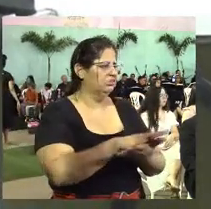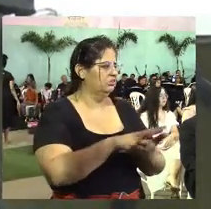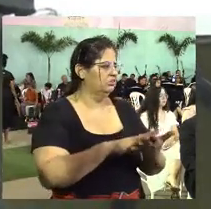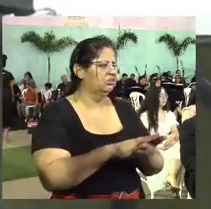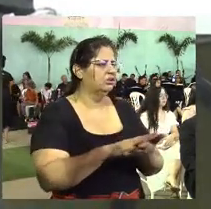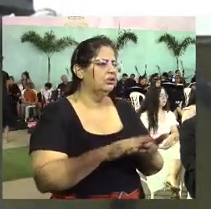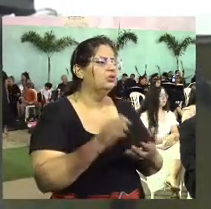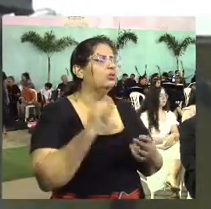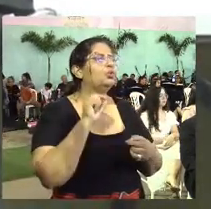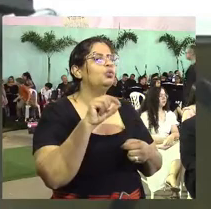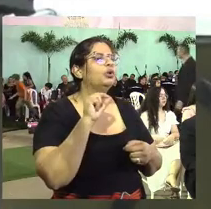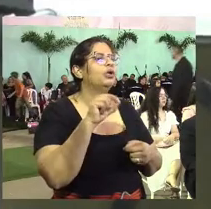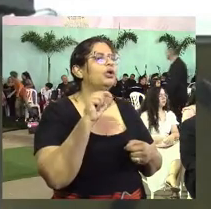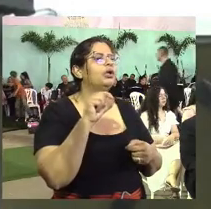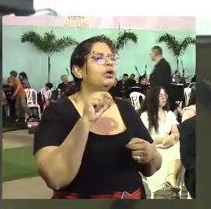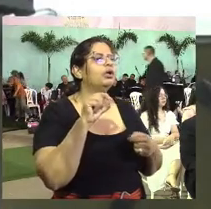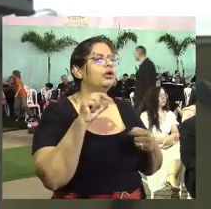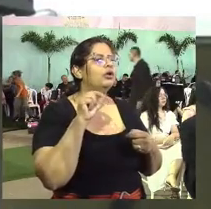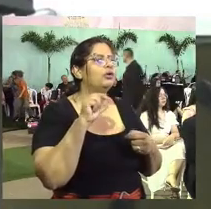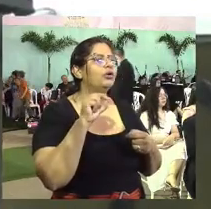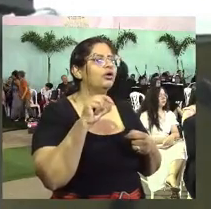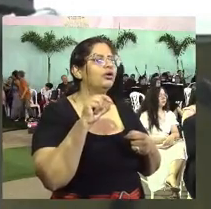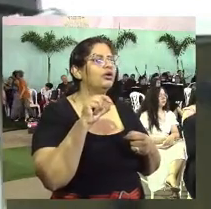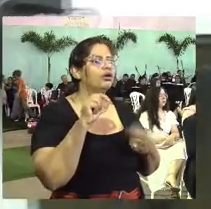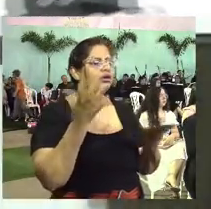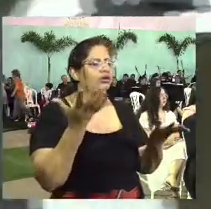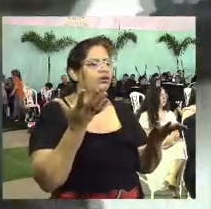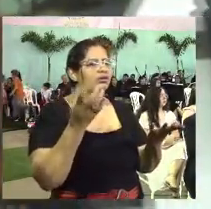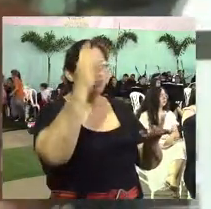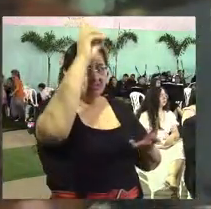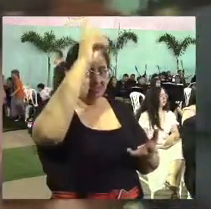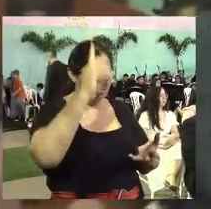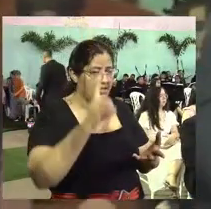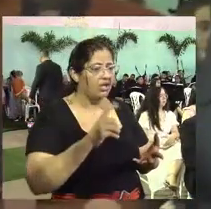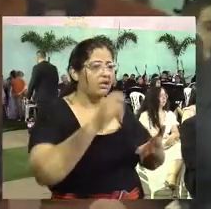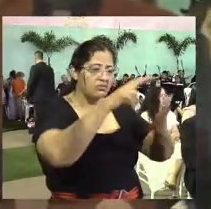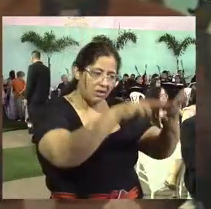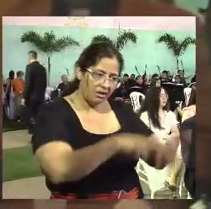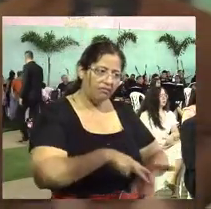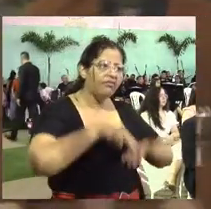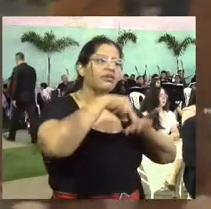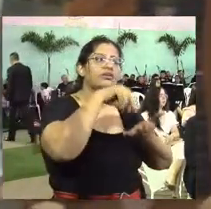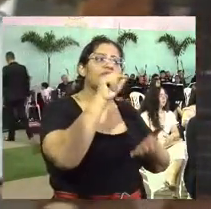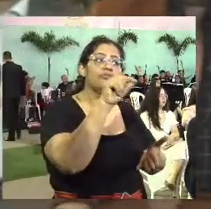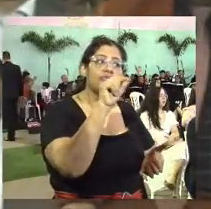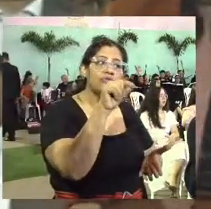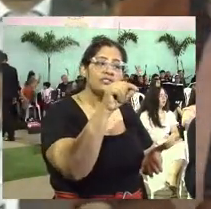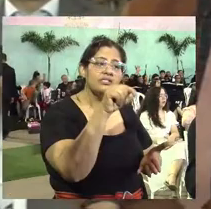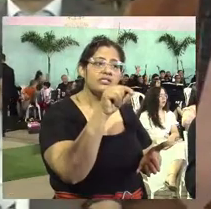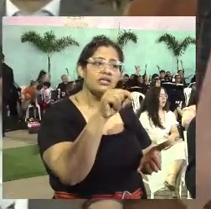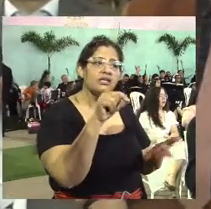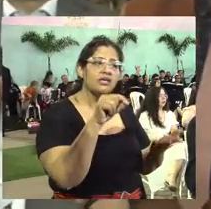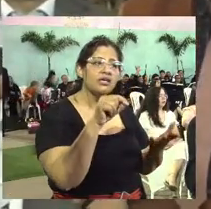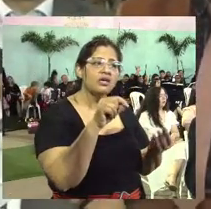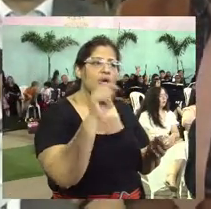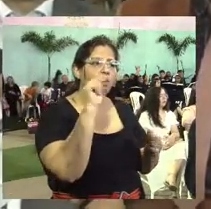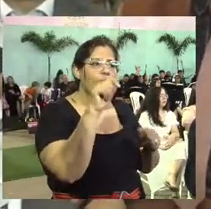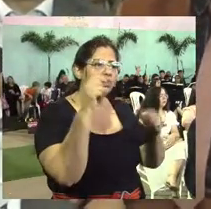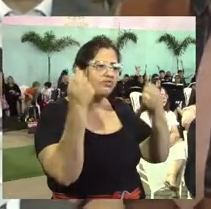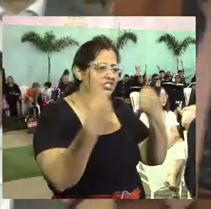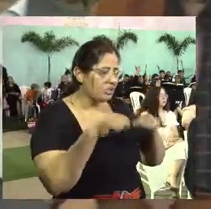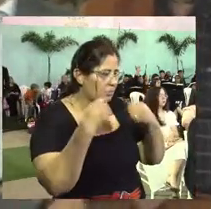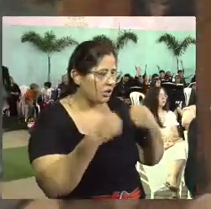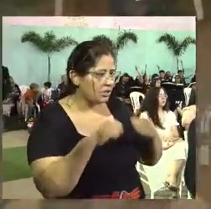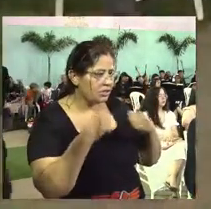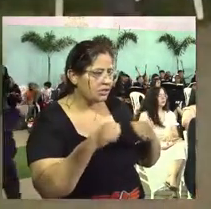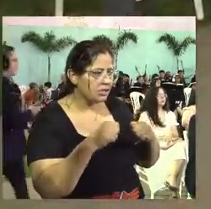fruto que você ganhou o que está acontecendo Deus está levantando você nessa viva Ariquemes para você ser um ganhador